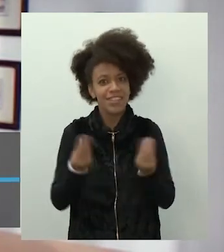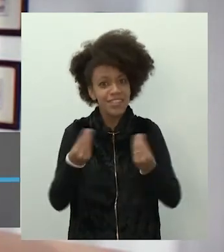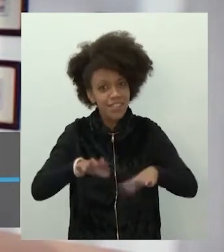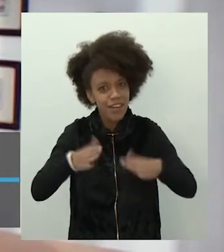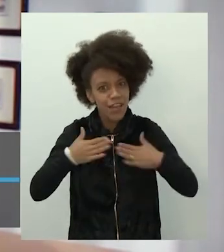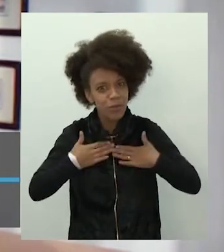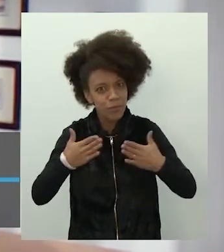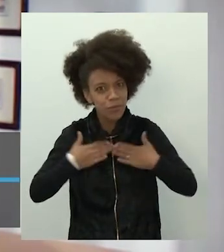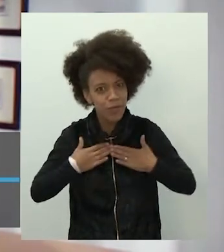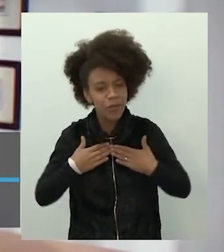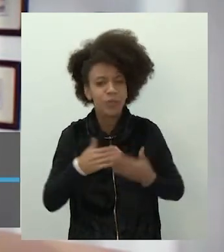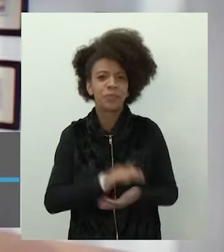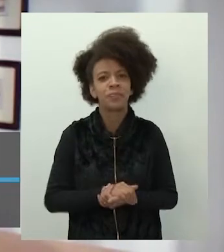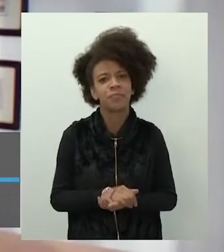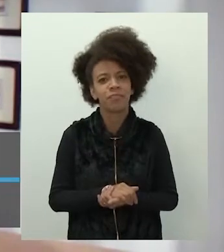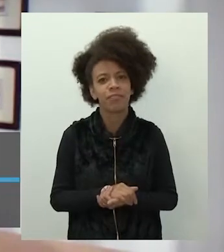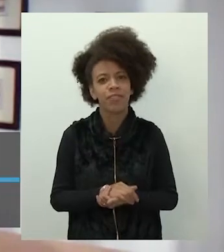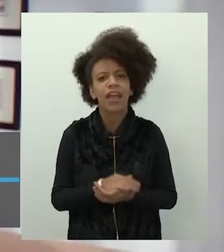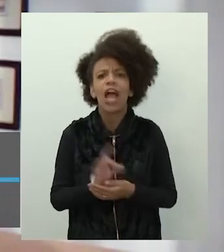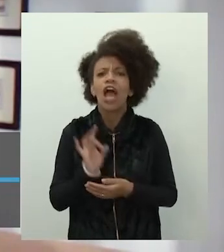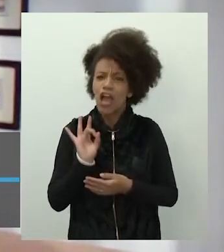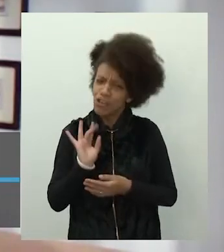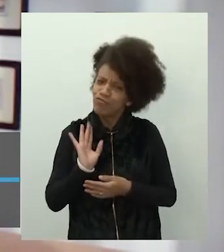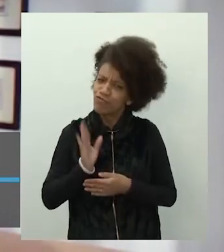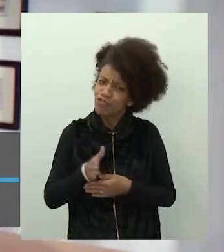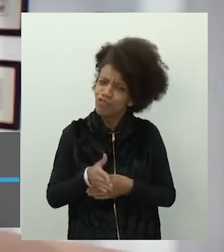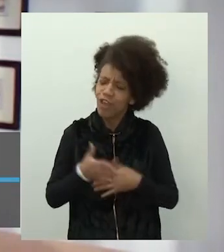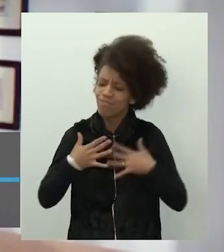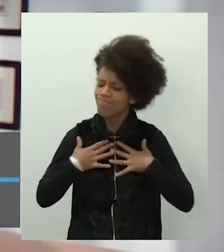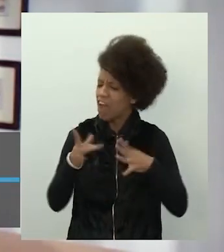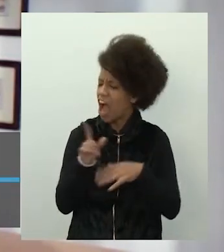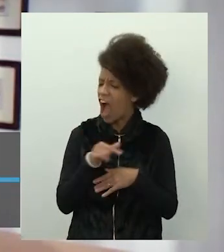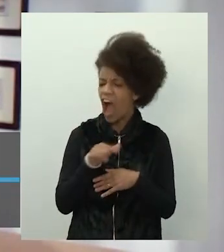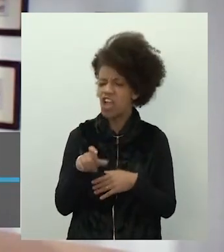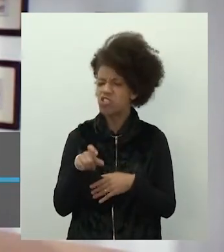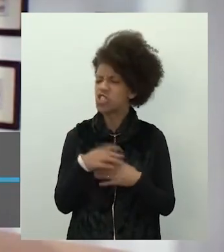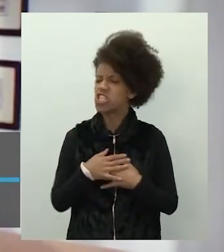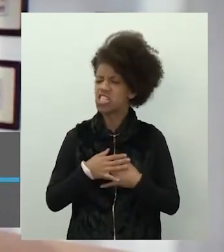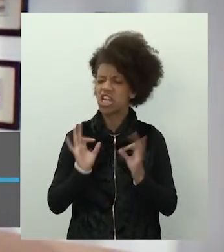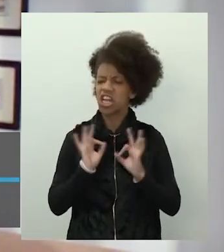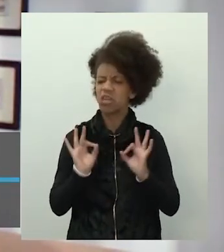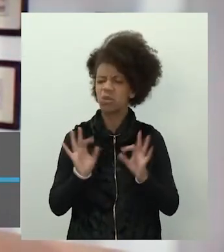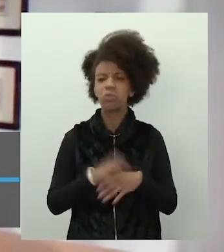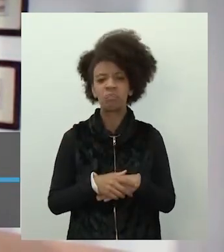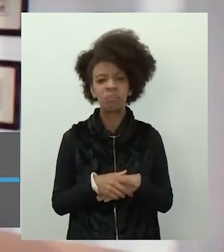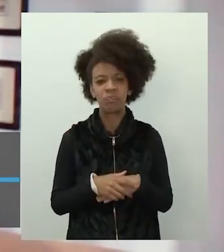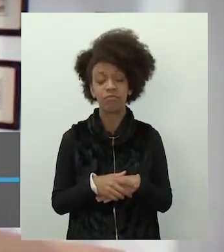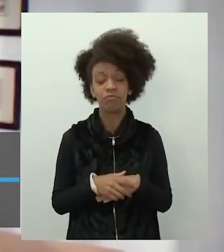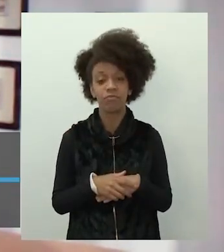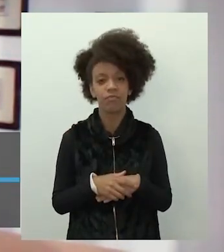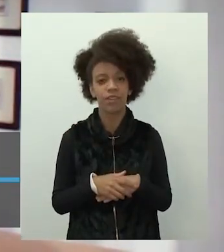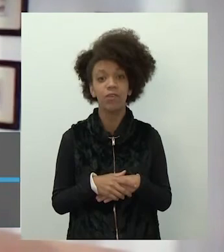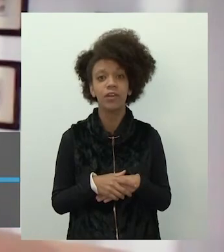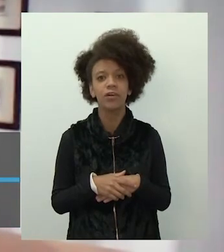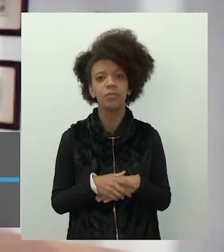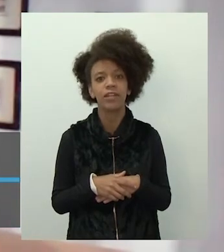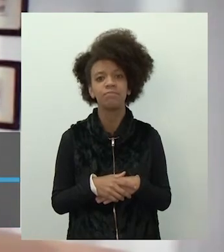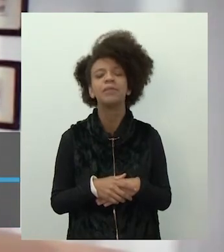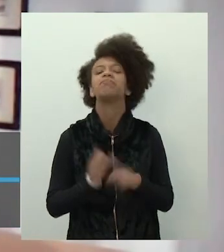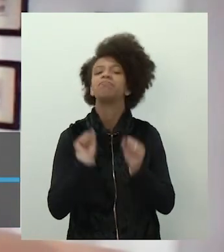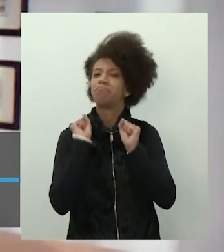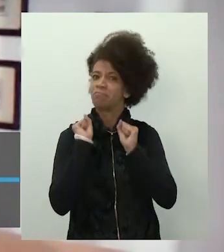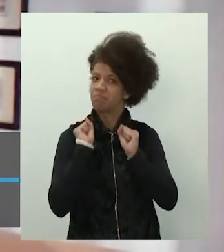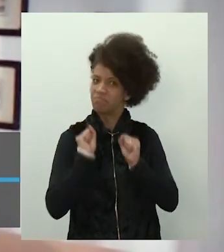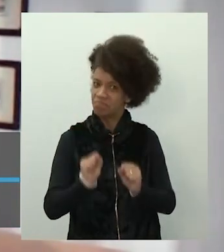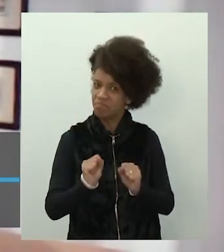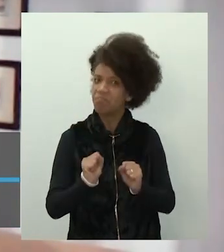Então, aquela ilusão, ah, fiz um raio-x, o médico falou que está lindo o raio-x. Tá, mas pode contar que se você